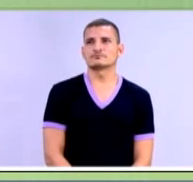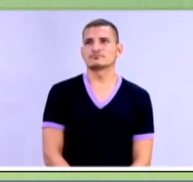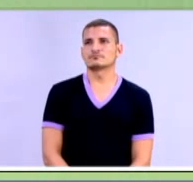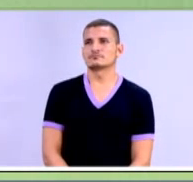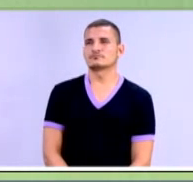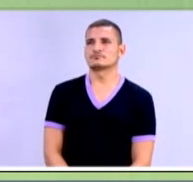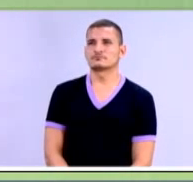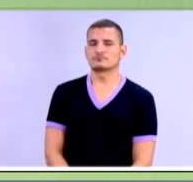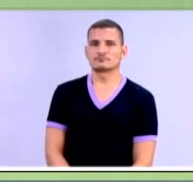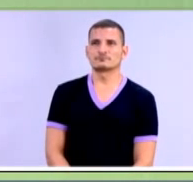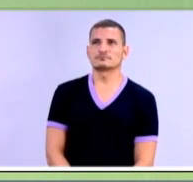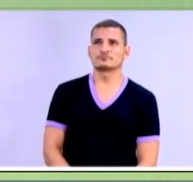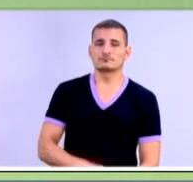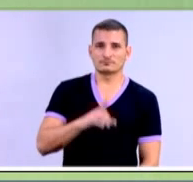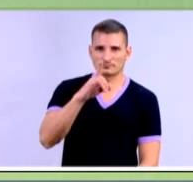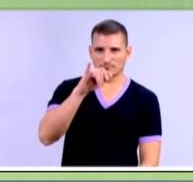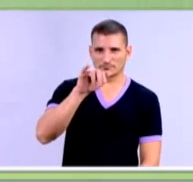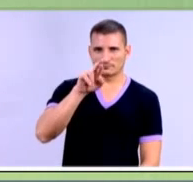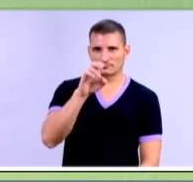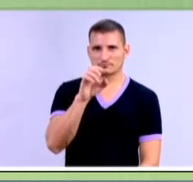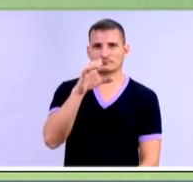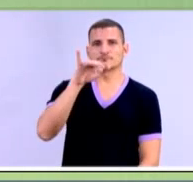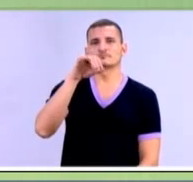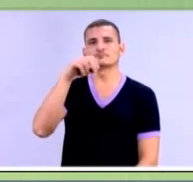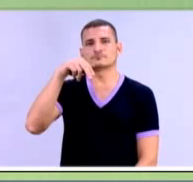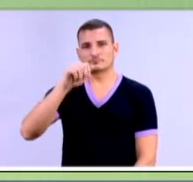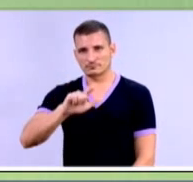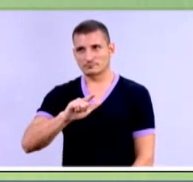último tipo, né, a transmissão direcional,